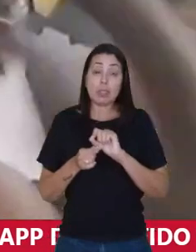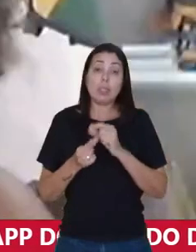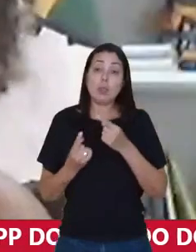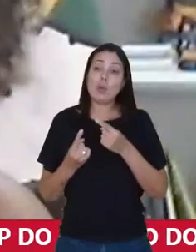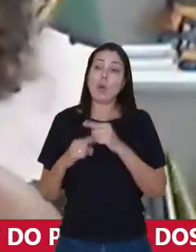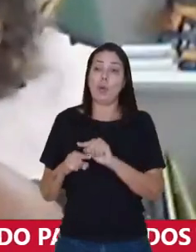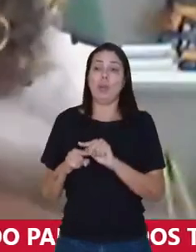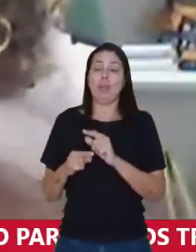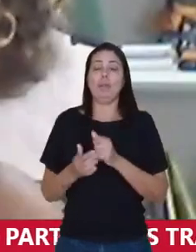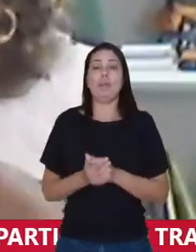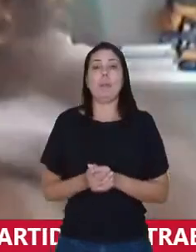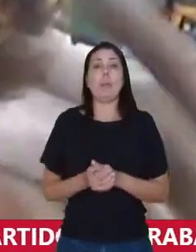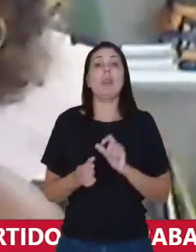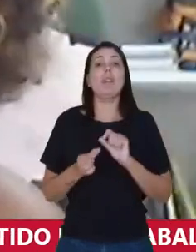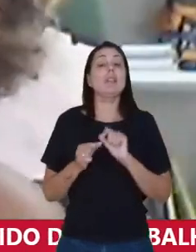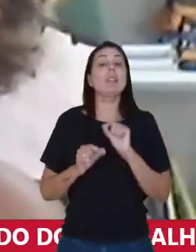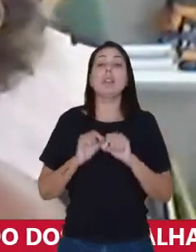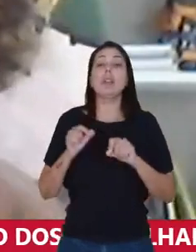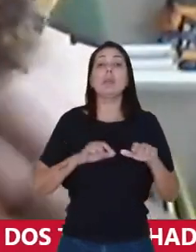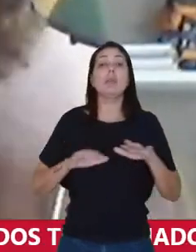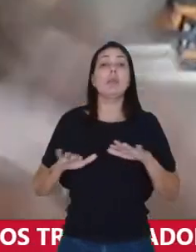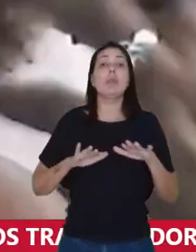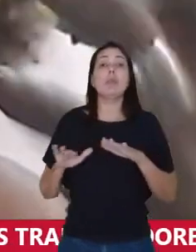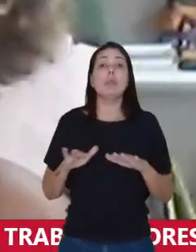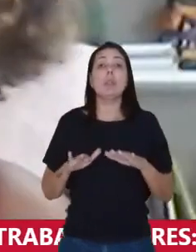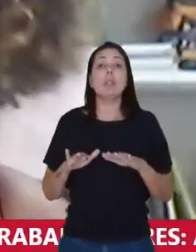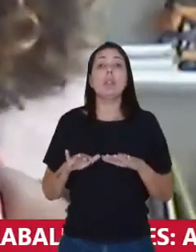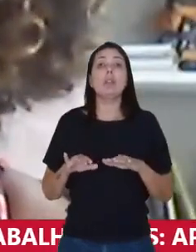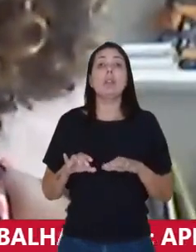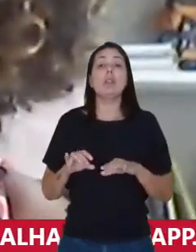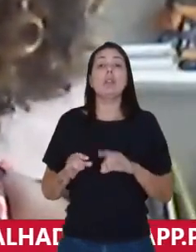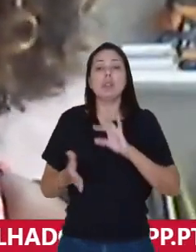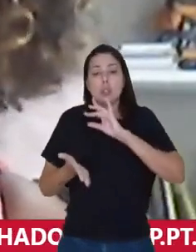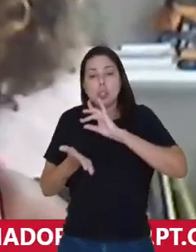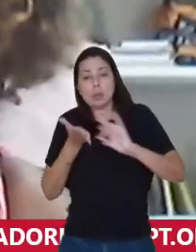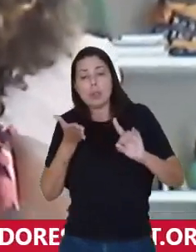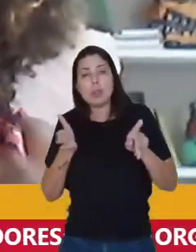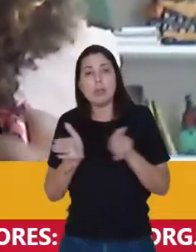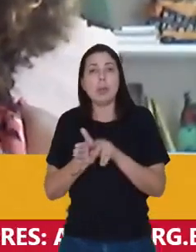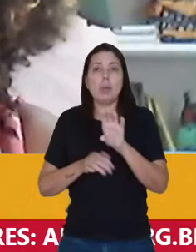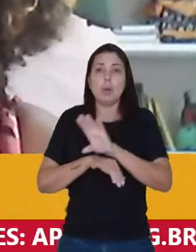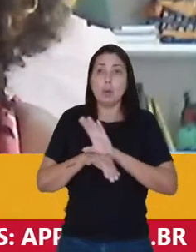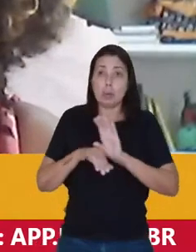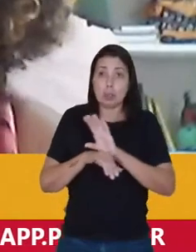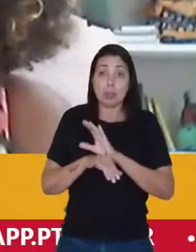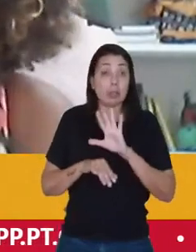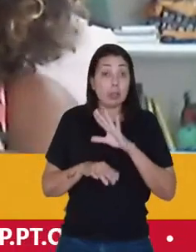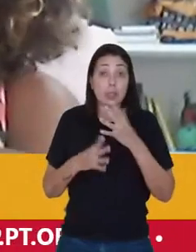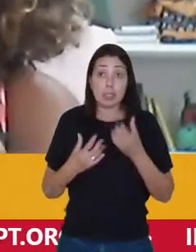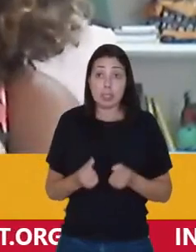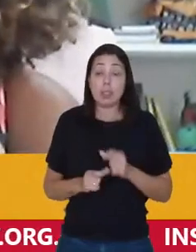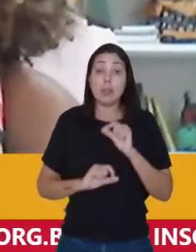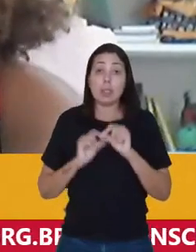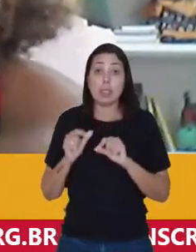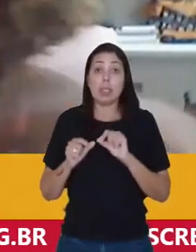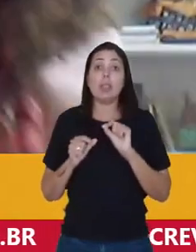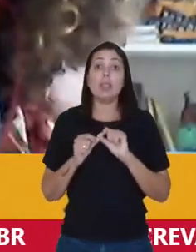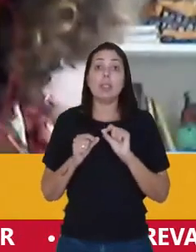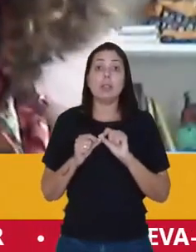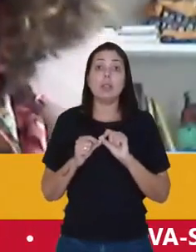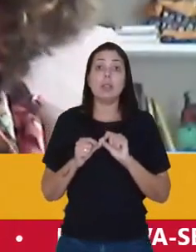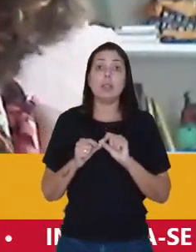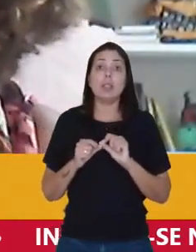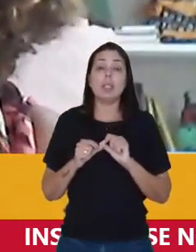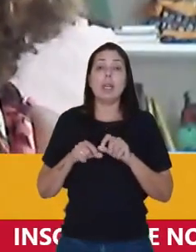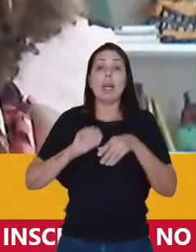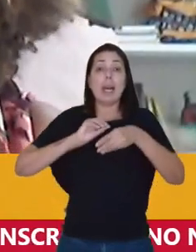o contrário, fazendo um movimento de deslegitimação da Constituição, eu vou chamar de